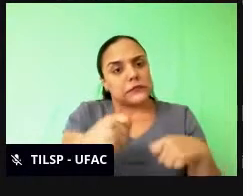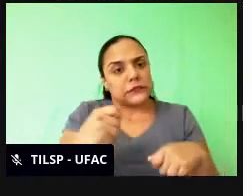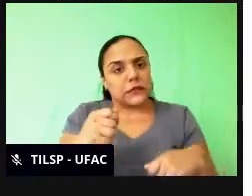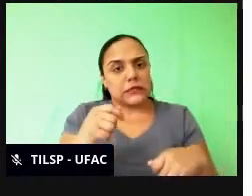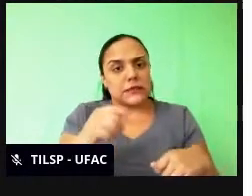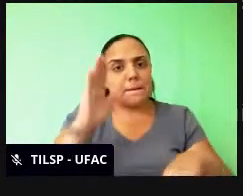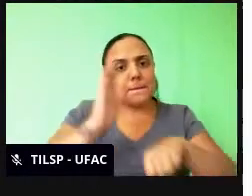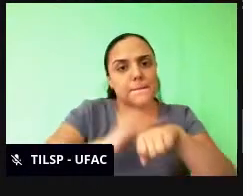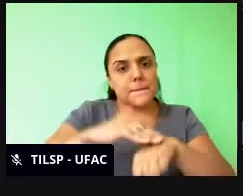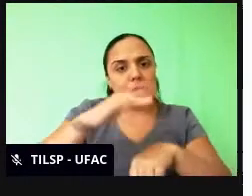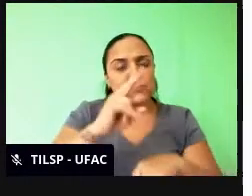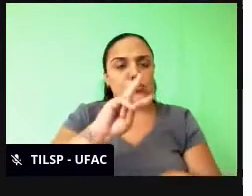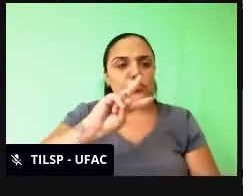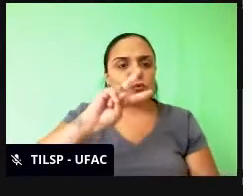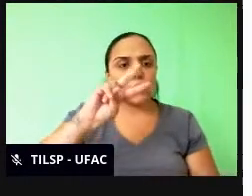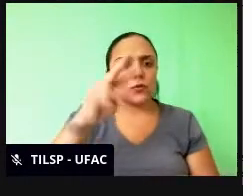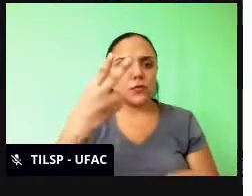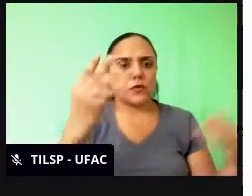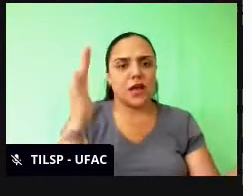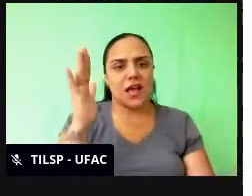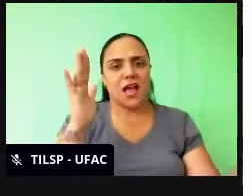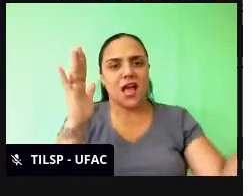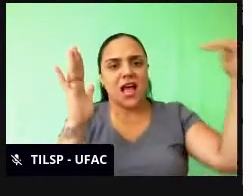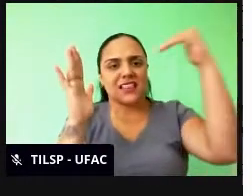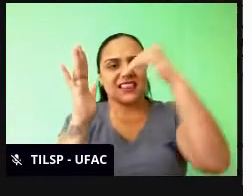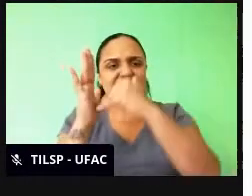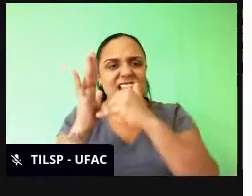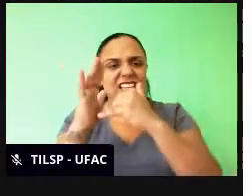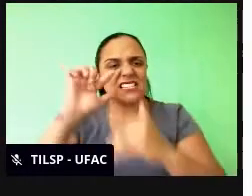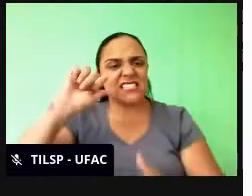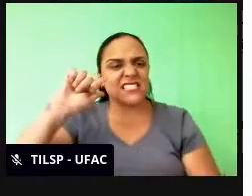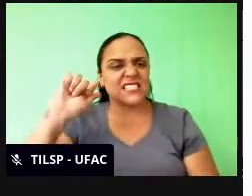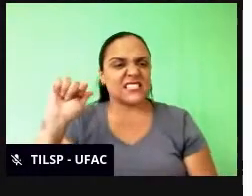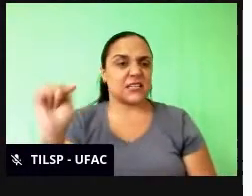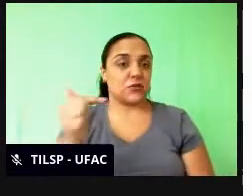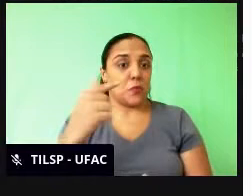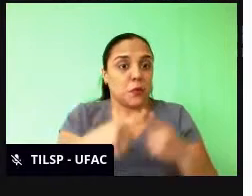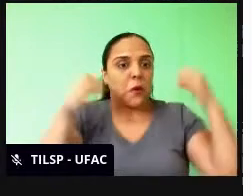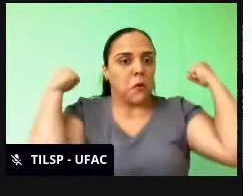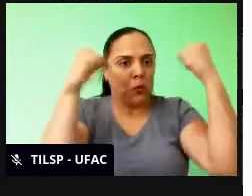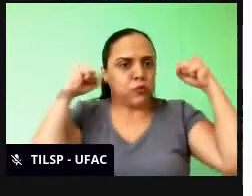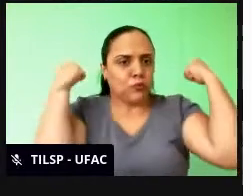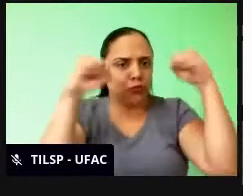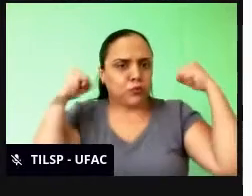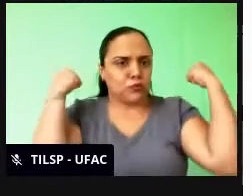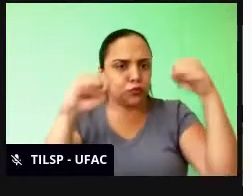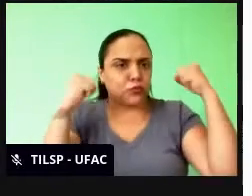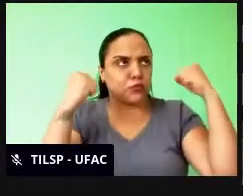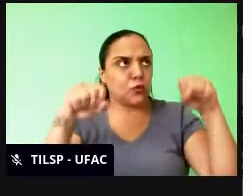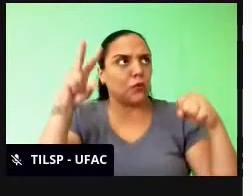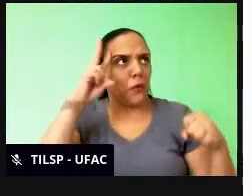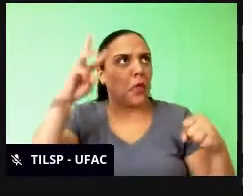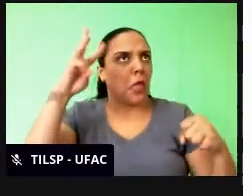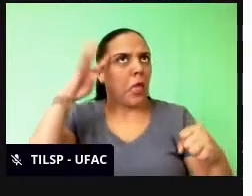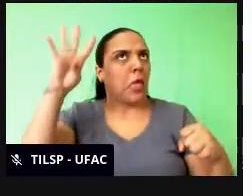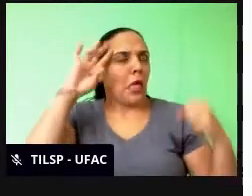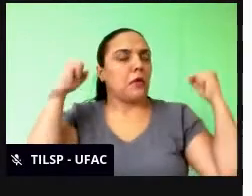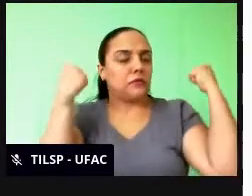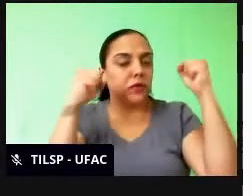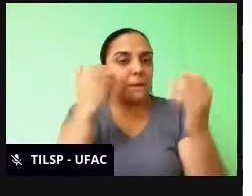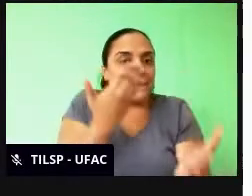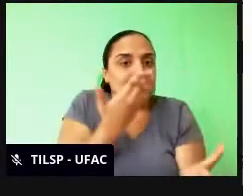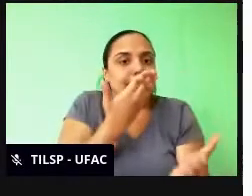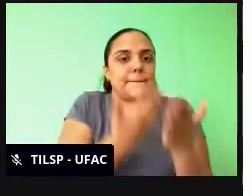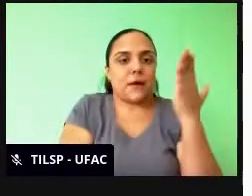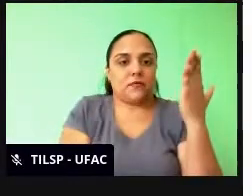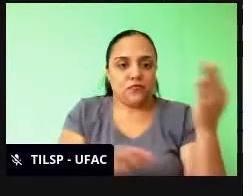2.000 até 7.000 quilocalorias por dia, ou podemos utilizar também regra de bolso, de